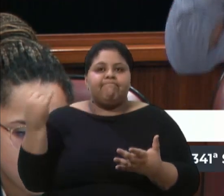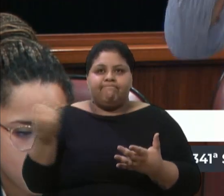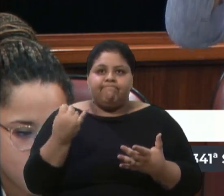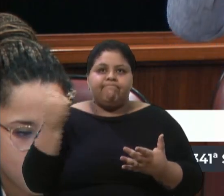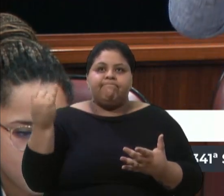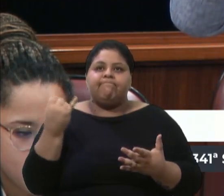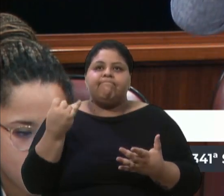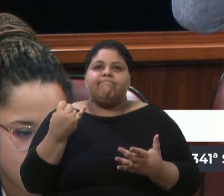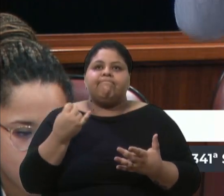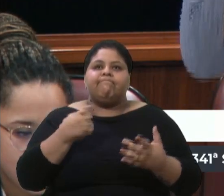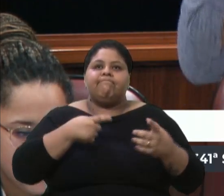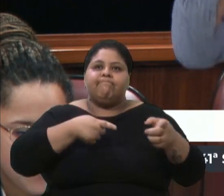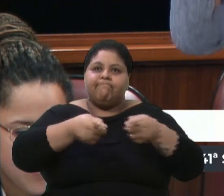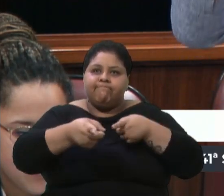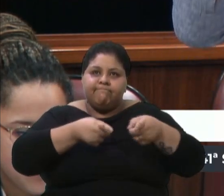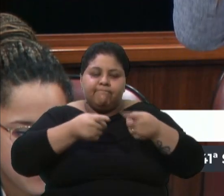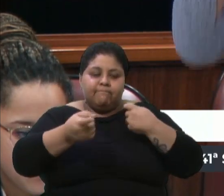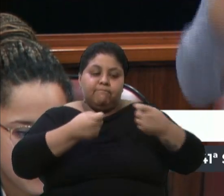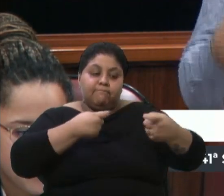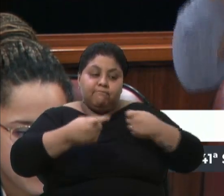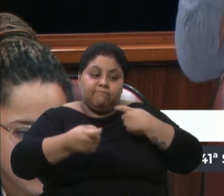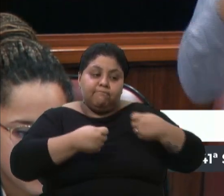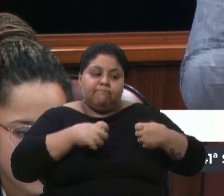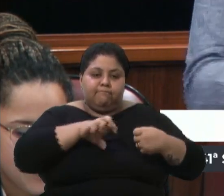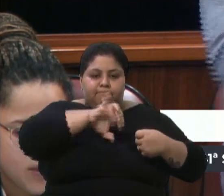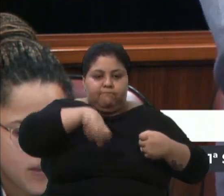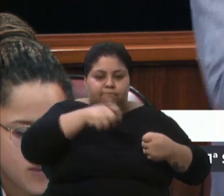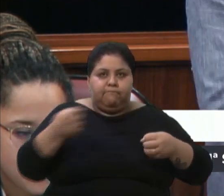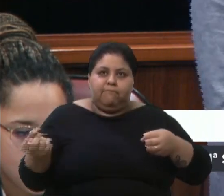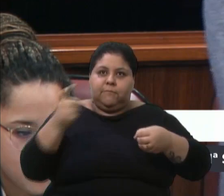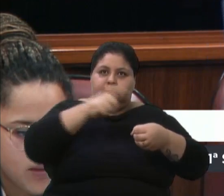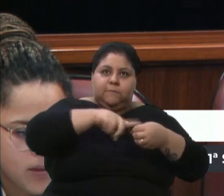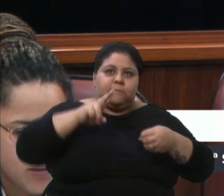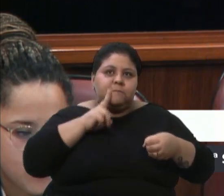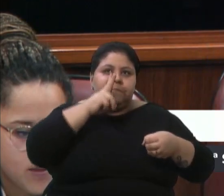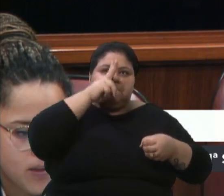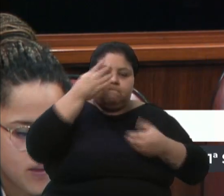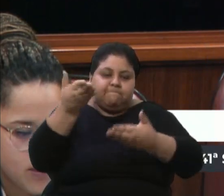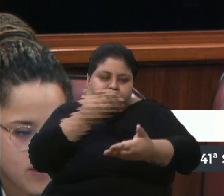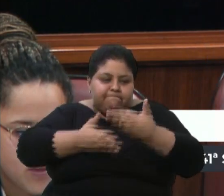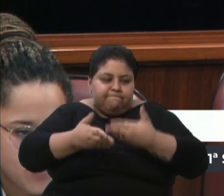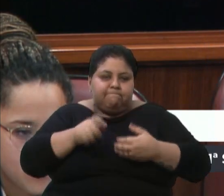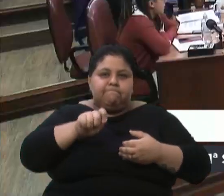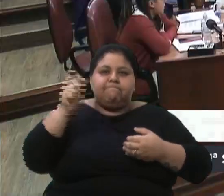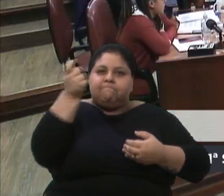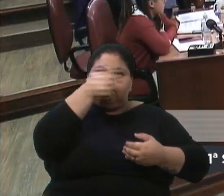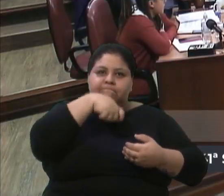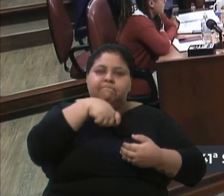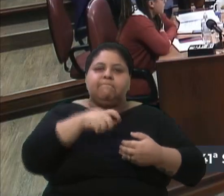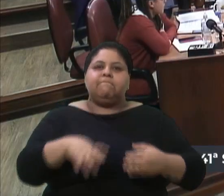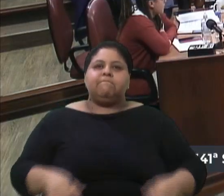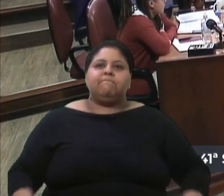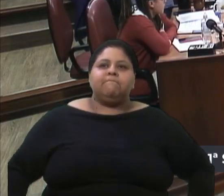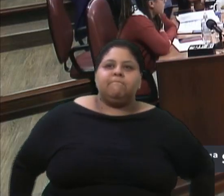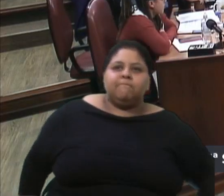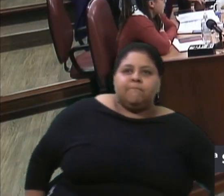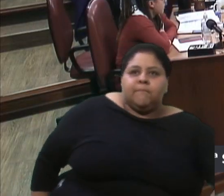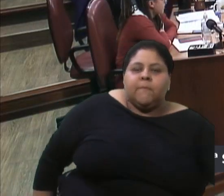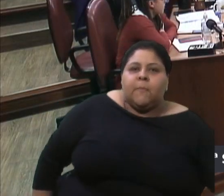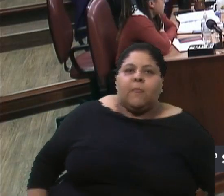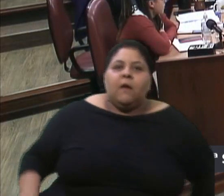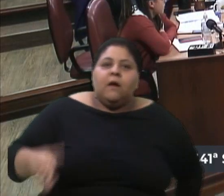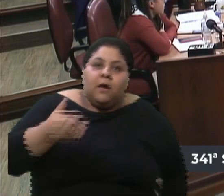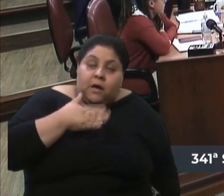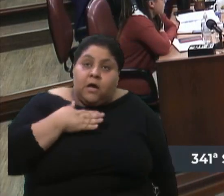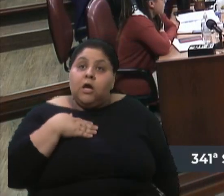discutir para que a EJA volte a ser forte e atender o que ela precisa. Vereadora Gladys, seu à parte. Vereador Lucas, não, eu queria só